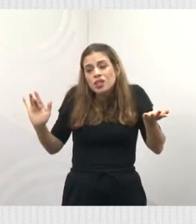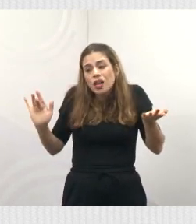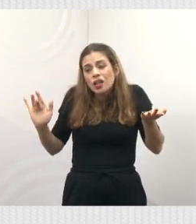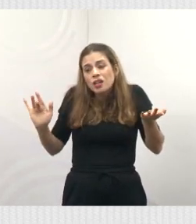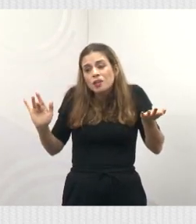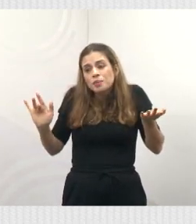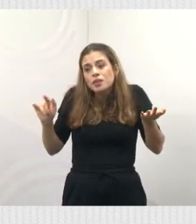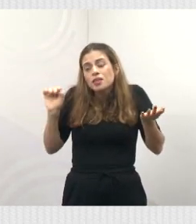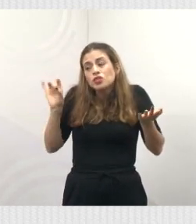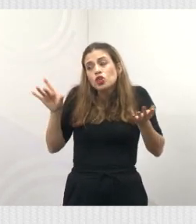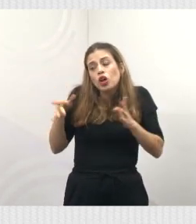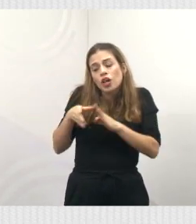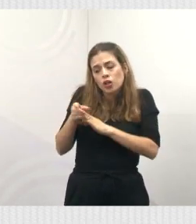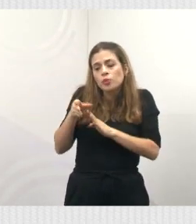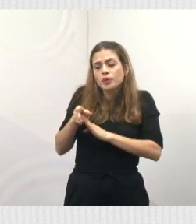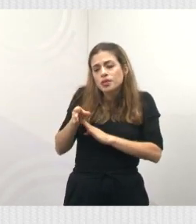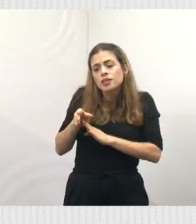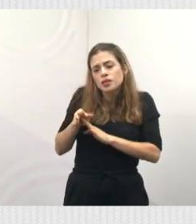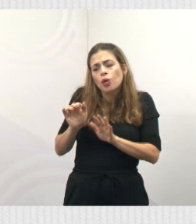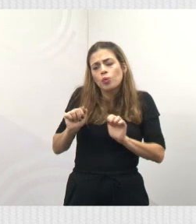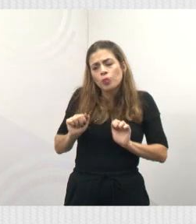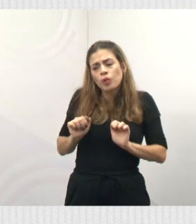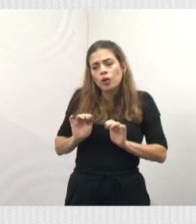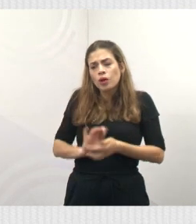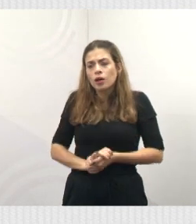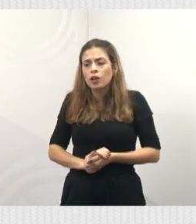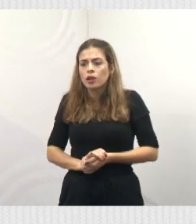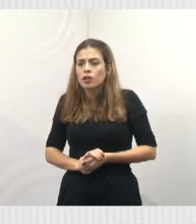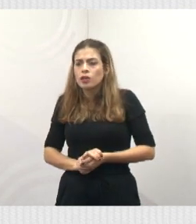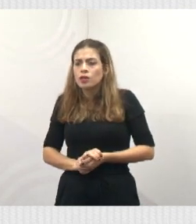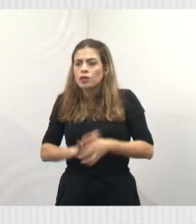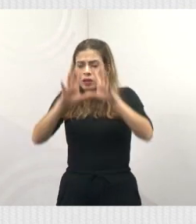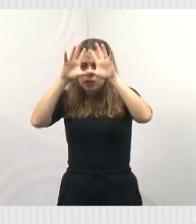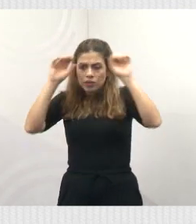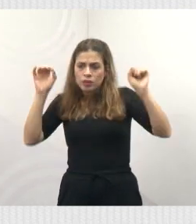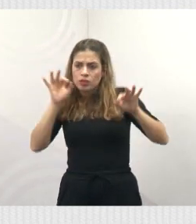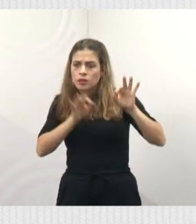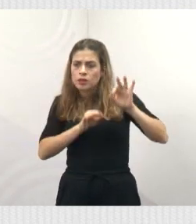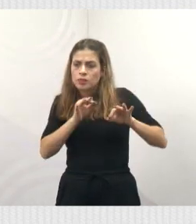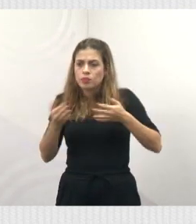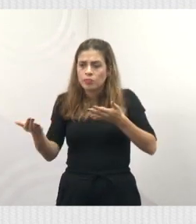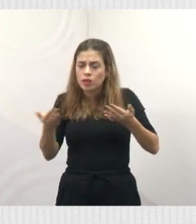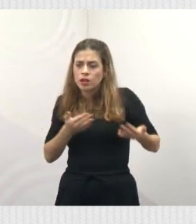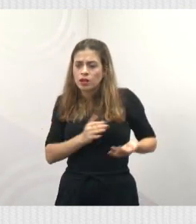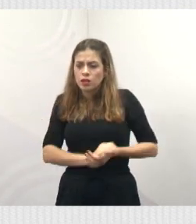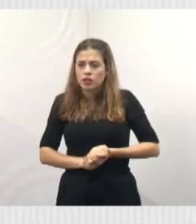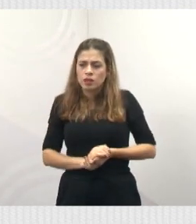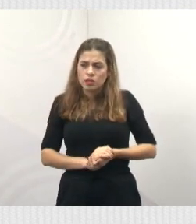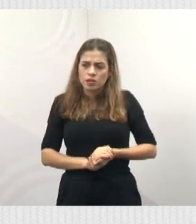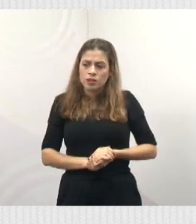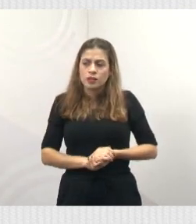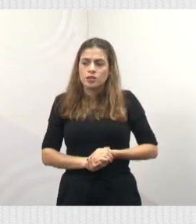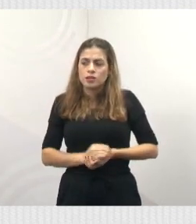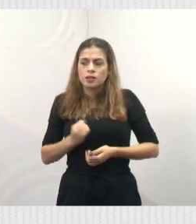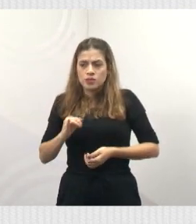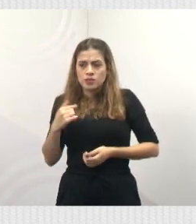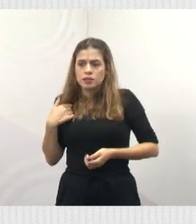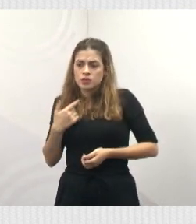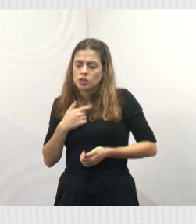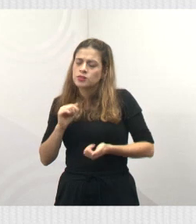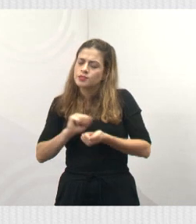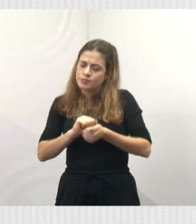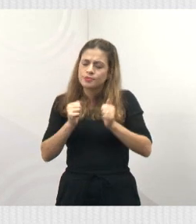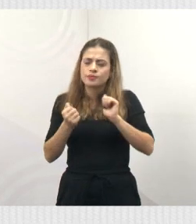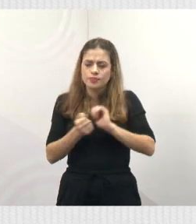só fazem recomendação até que o tribunal resolva no seu plenário enfrentar de vez essa questão. Se enfrentar, a gente terá que se